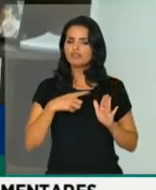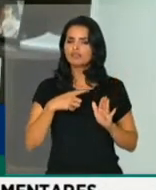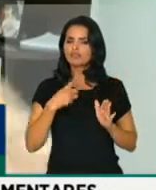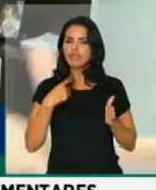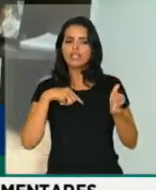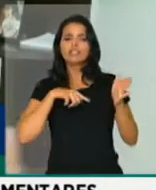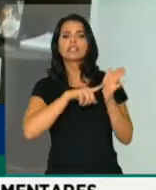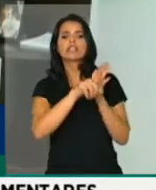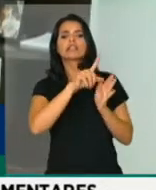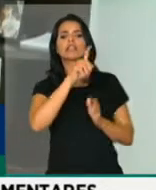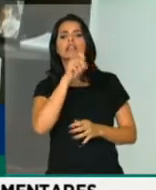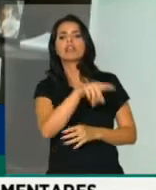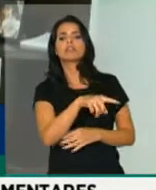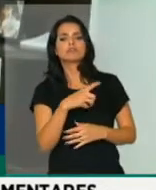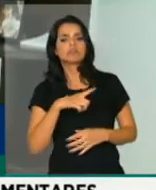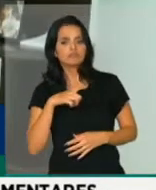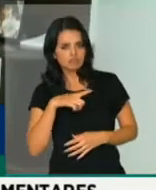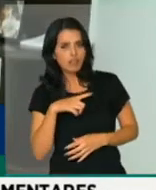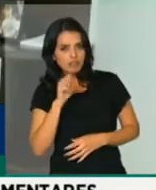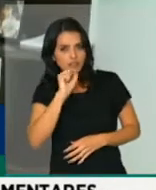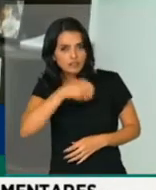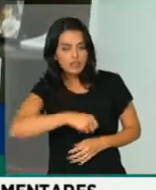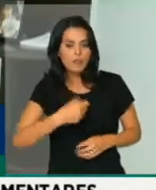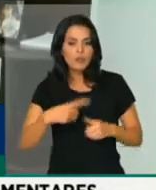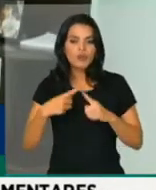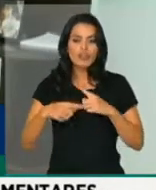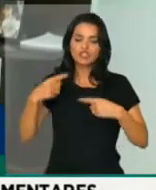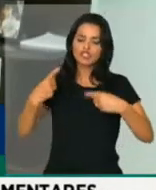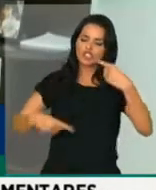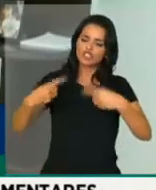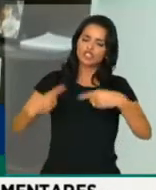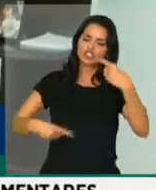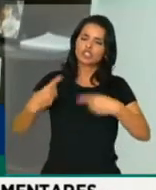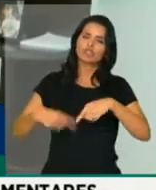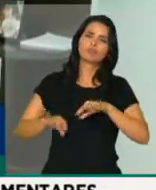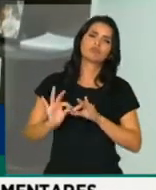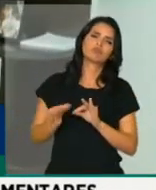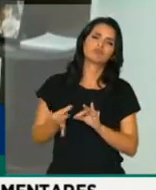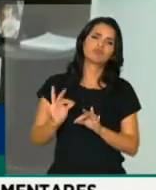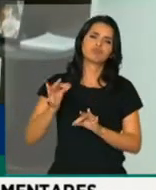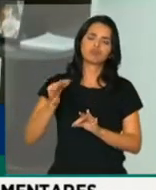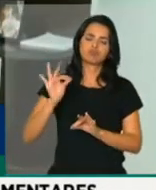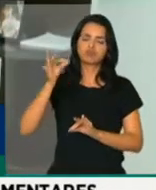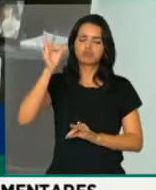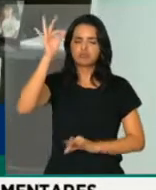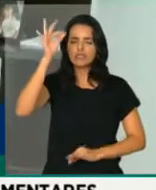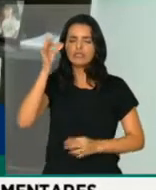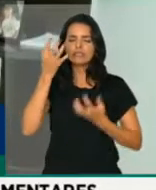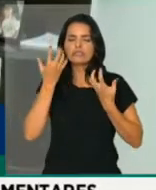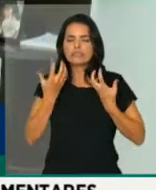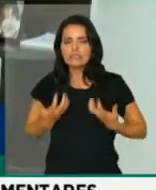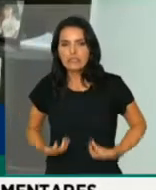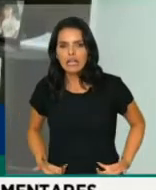essa discussão alongada, exaustiva, com argumentos contrapostos.